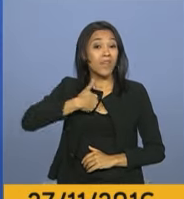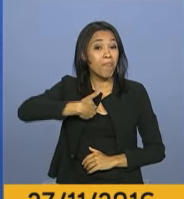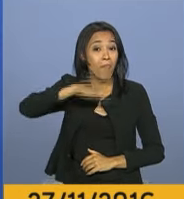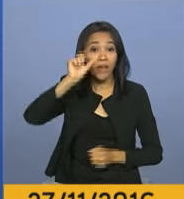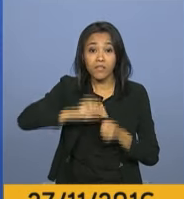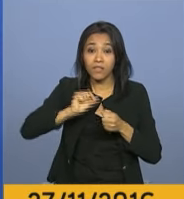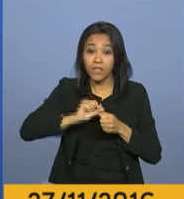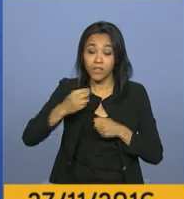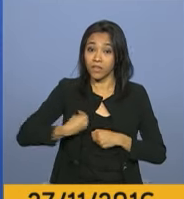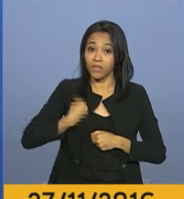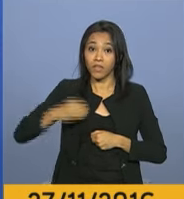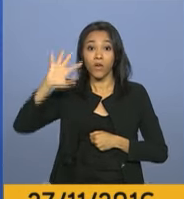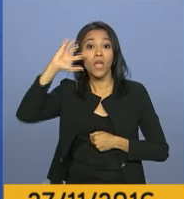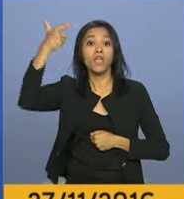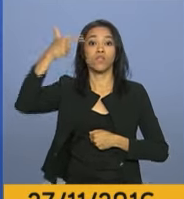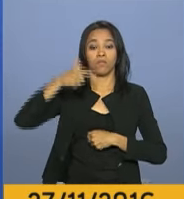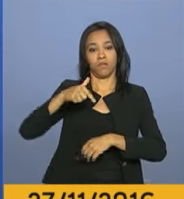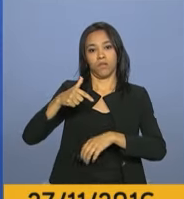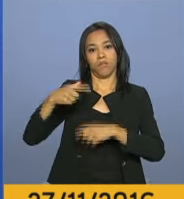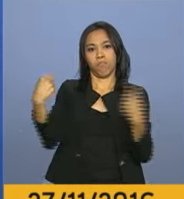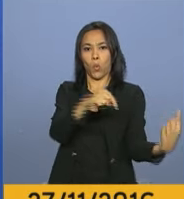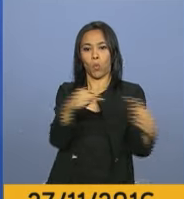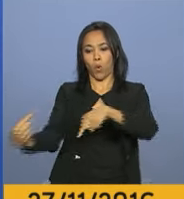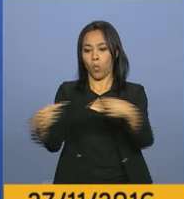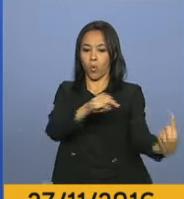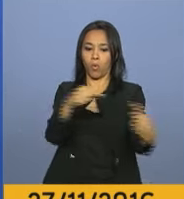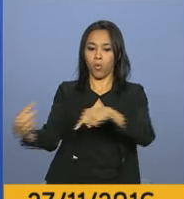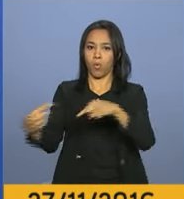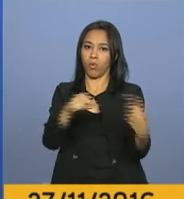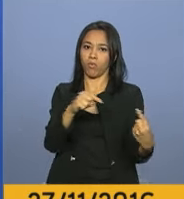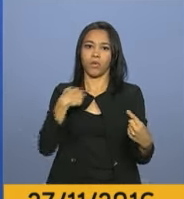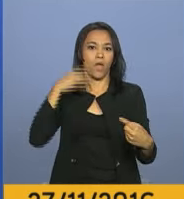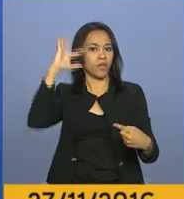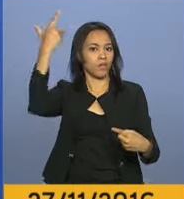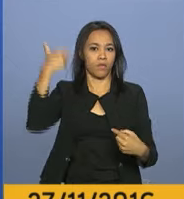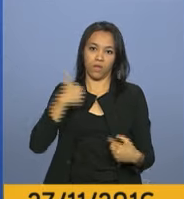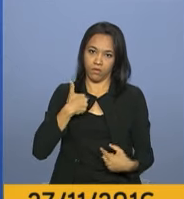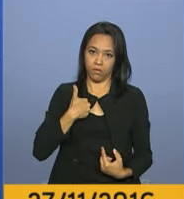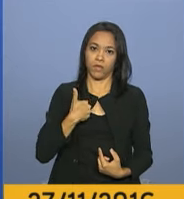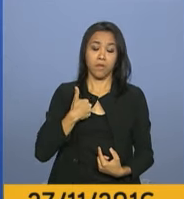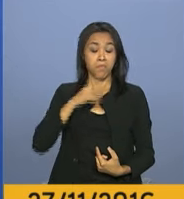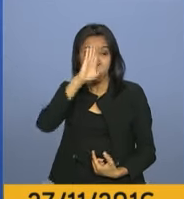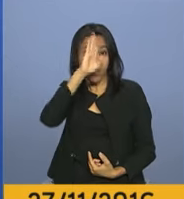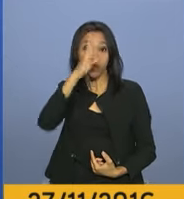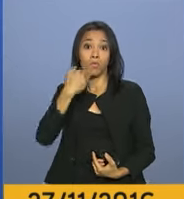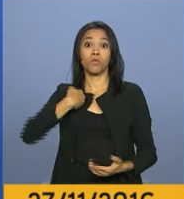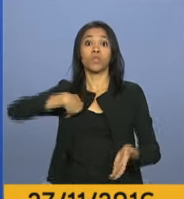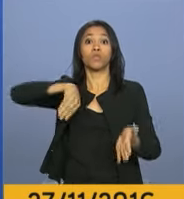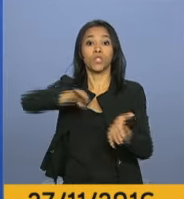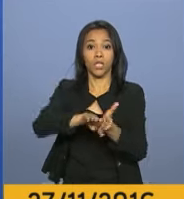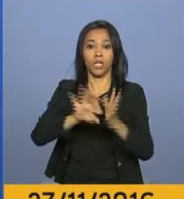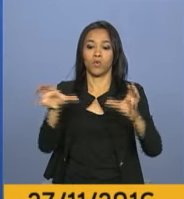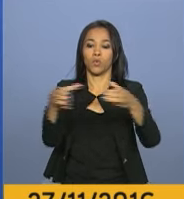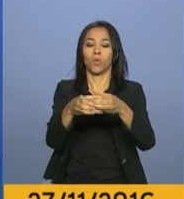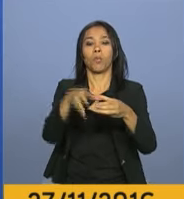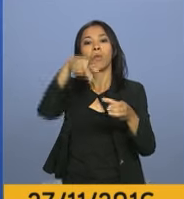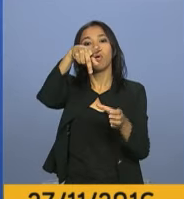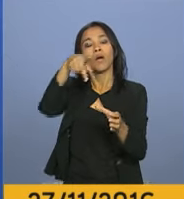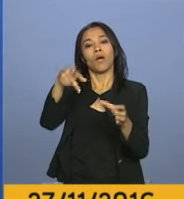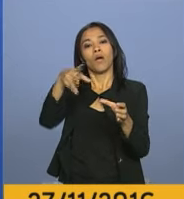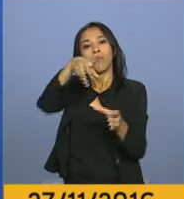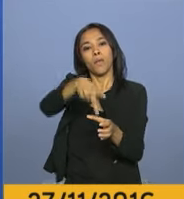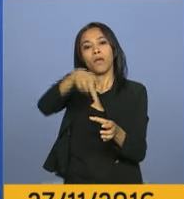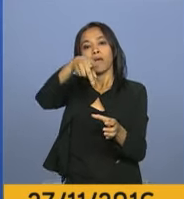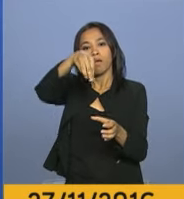na vida foi arbitrar conflitos, especialmente agora que cheguei no meu partido, no PMDB. Era